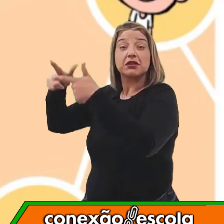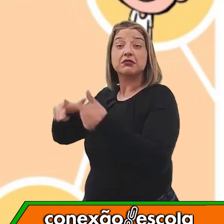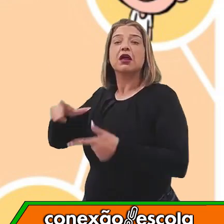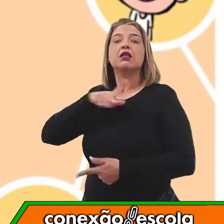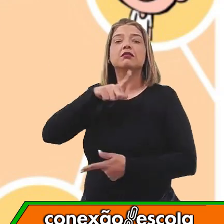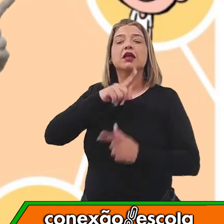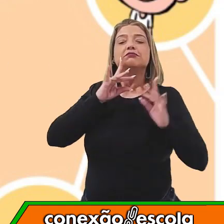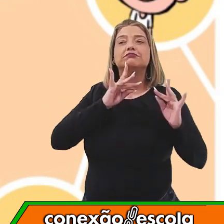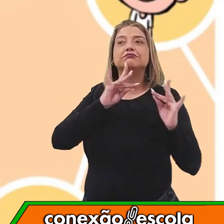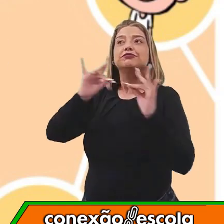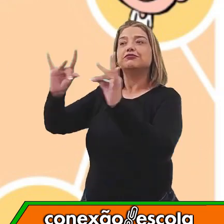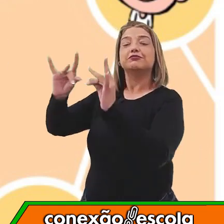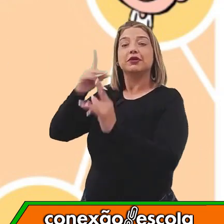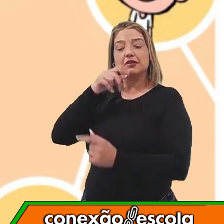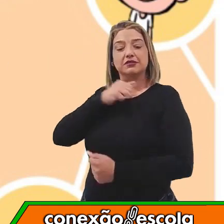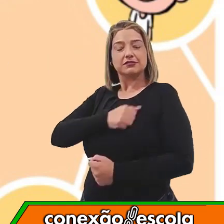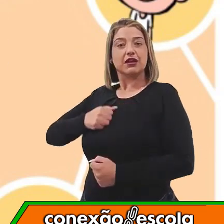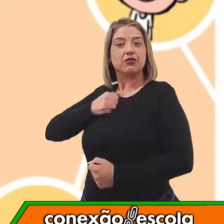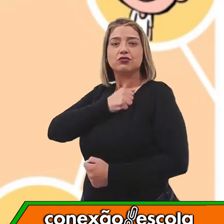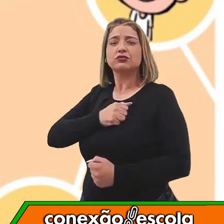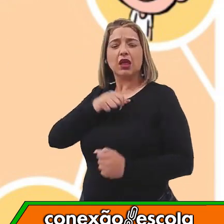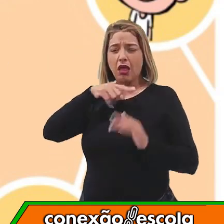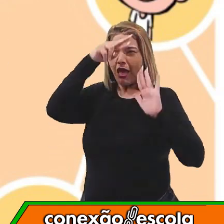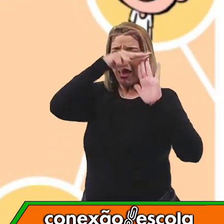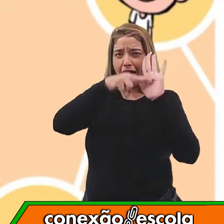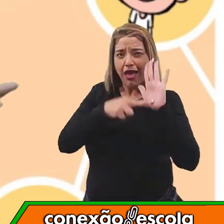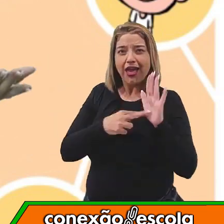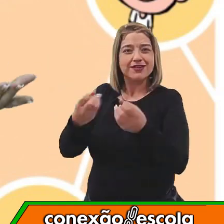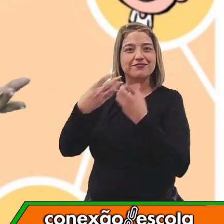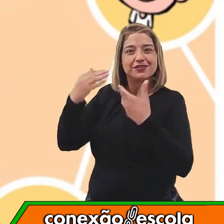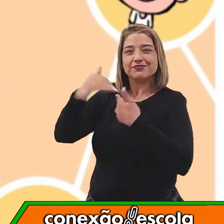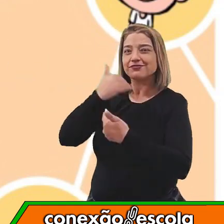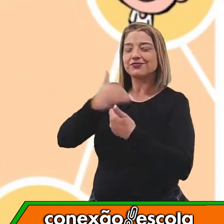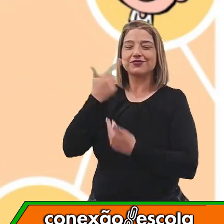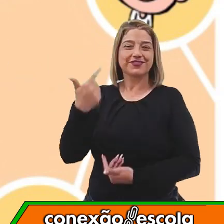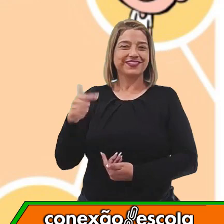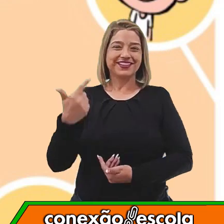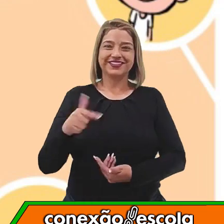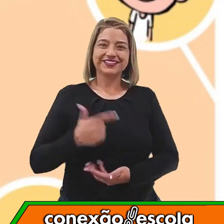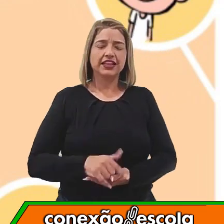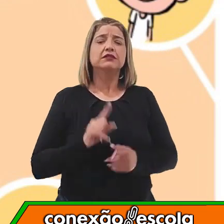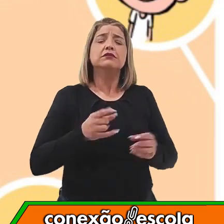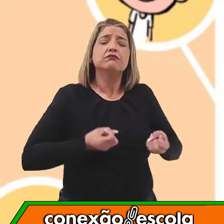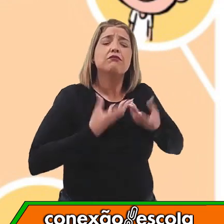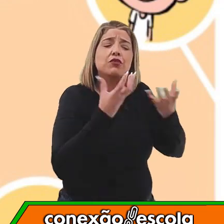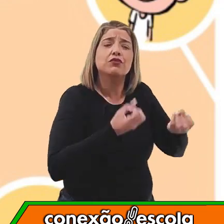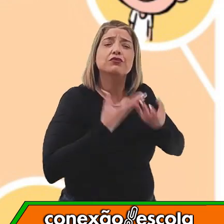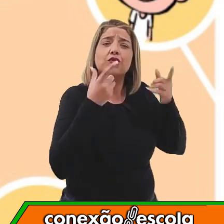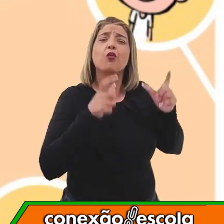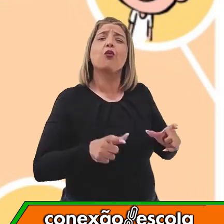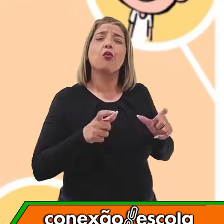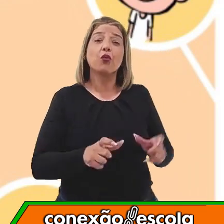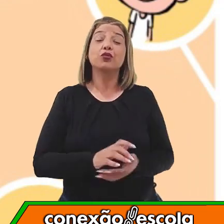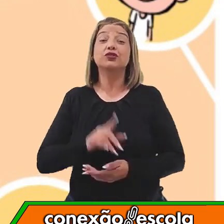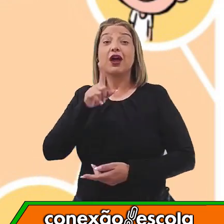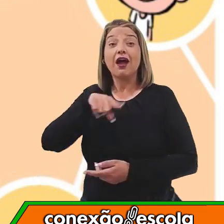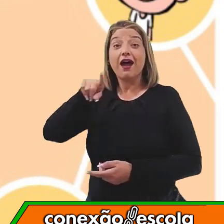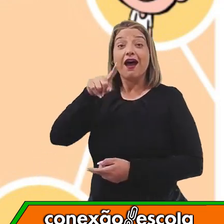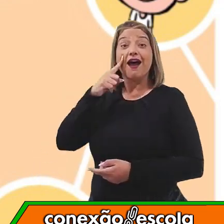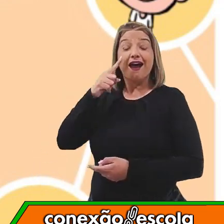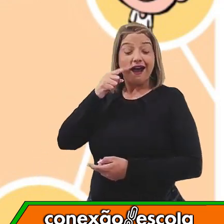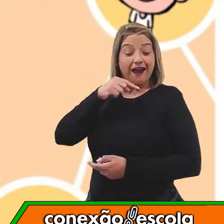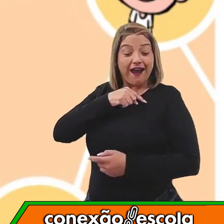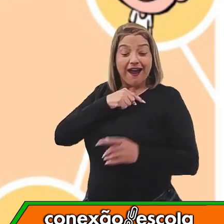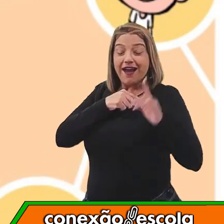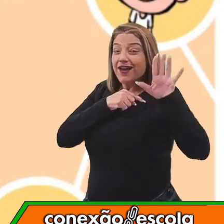avisa, e não tem manual de instrução. Onde nasce a poesia, então? Tá ouvindo? É o barulho do